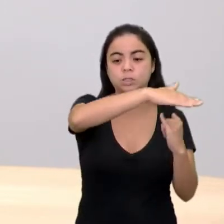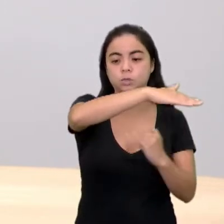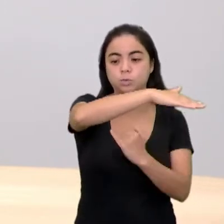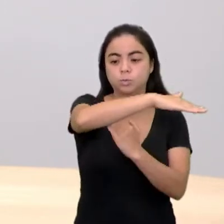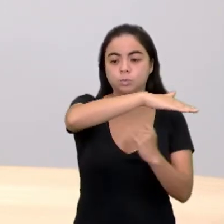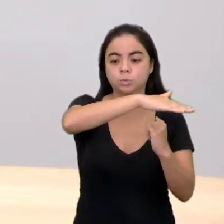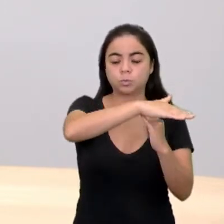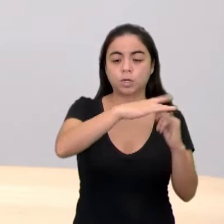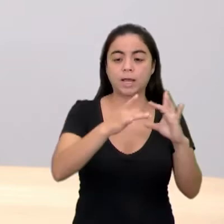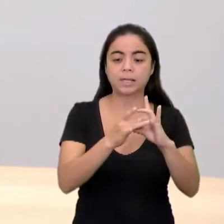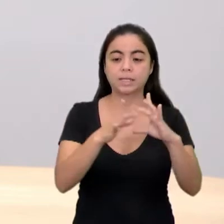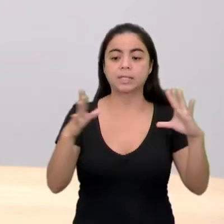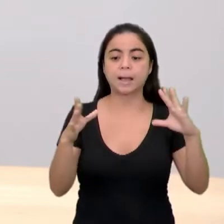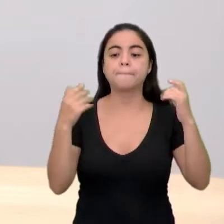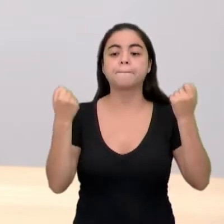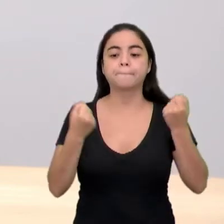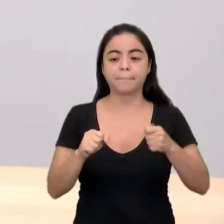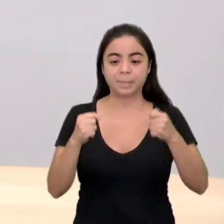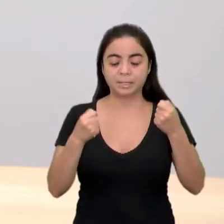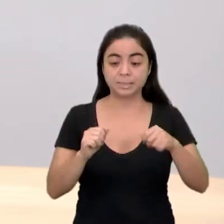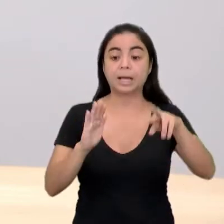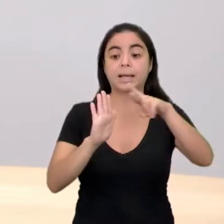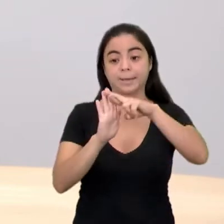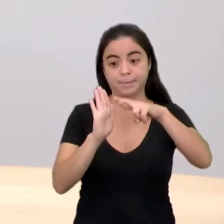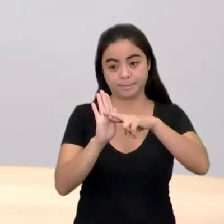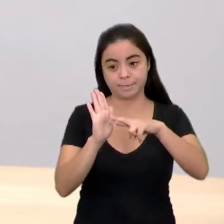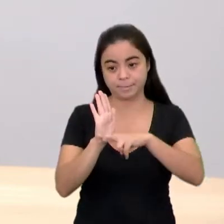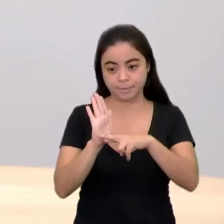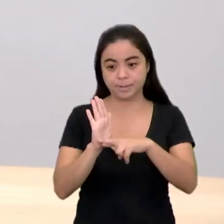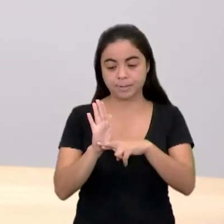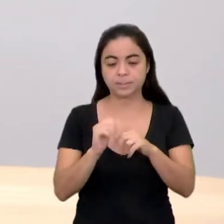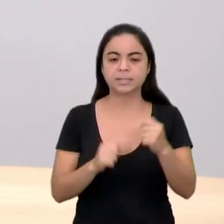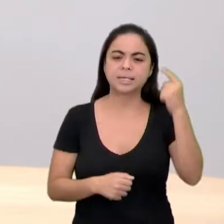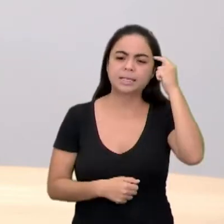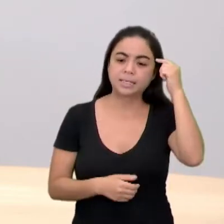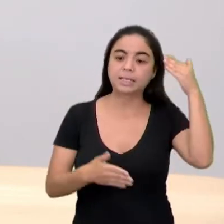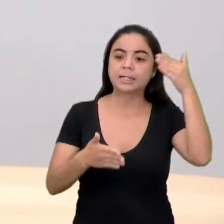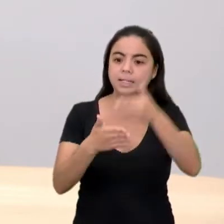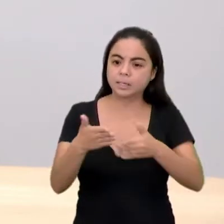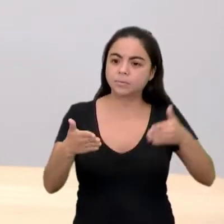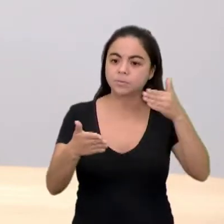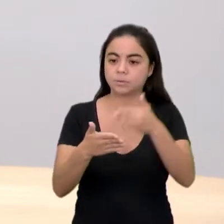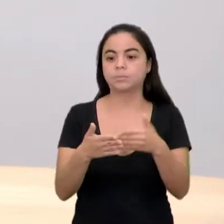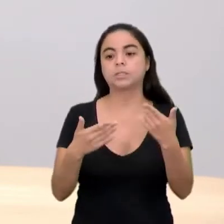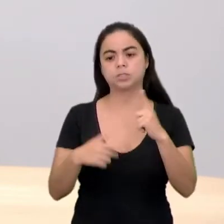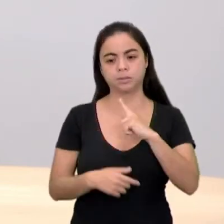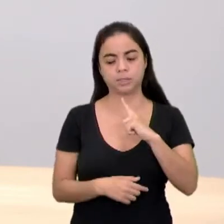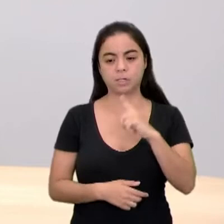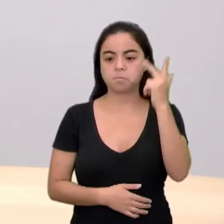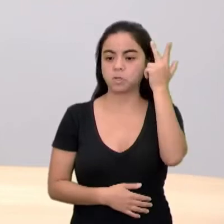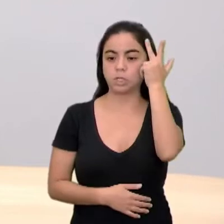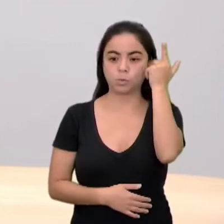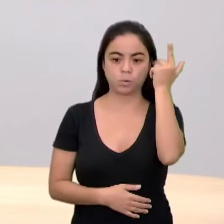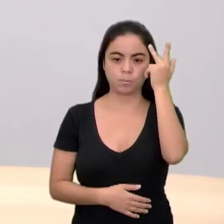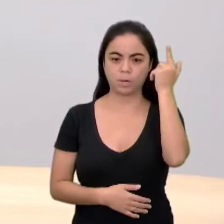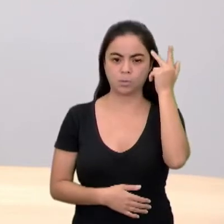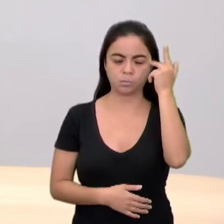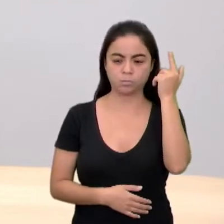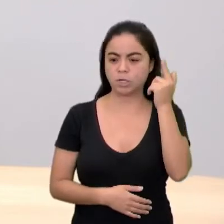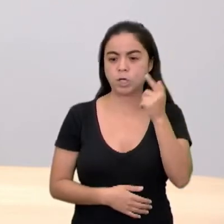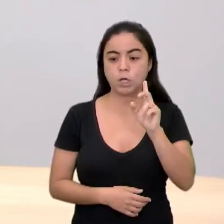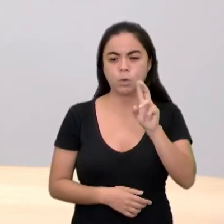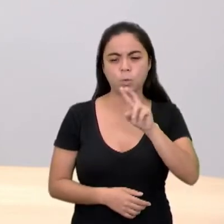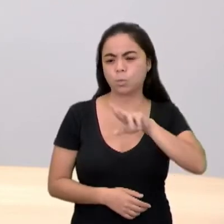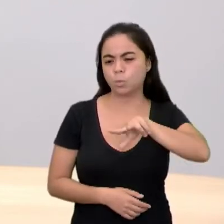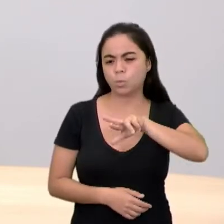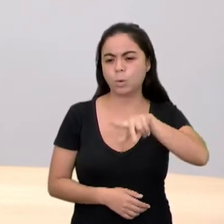do espaço democrático, ela precisa ter regras e saber que há limites, né, e isso não é necessariamente censura. Então